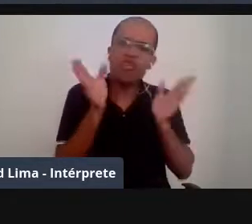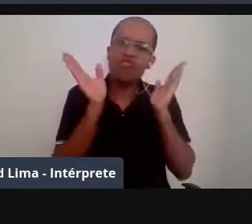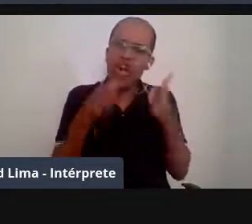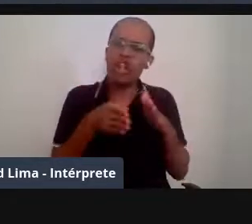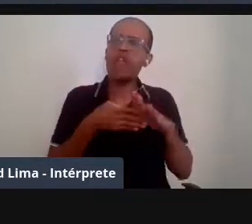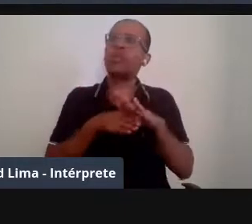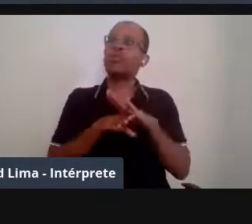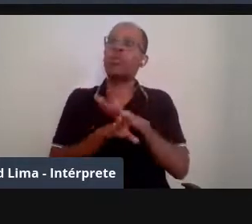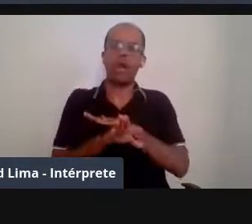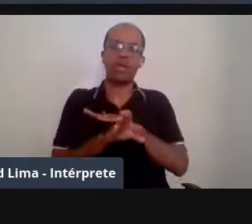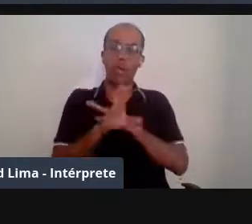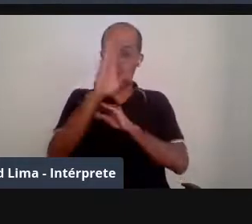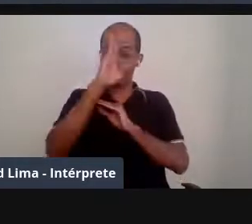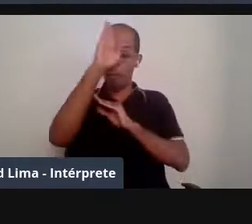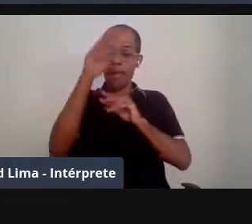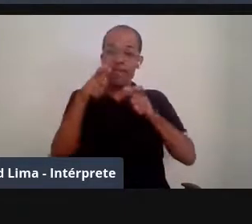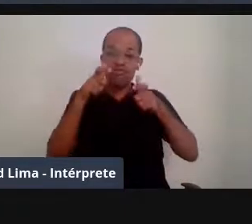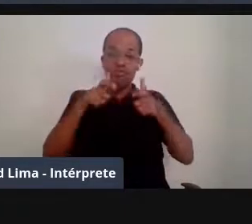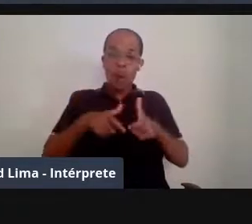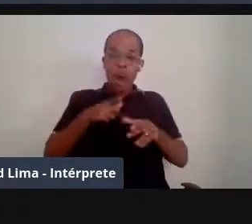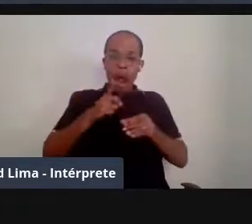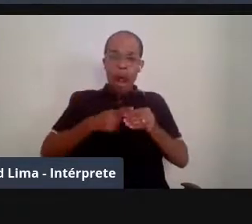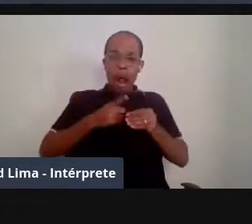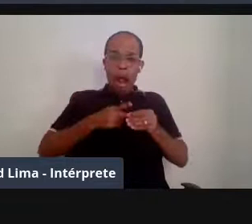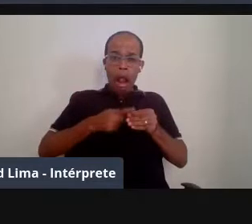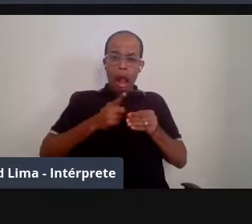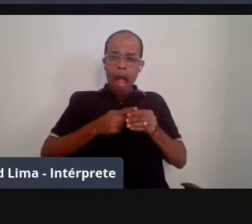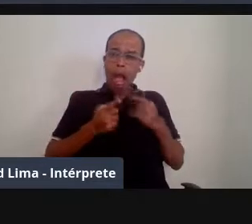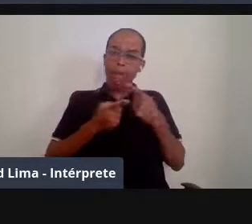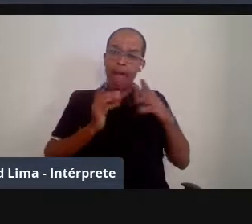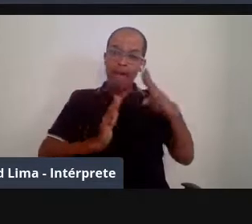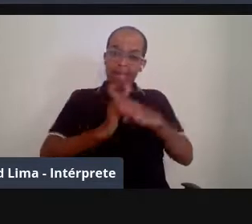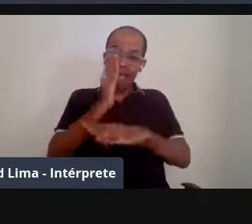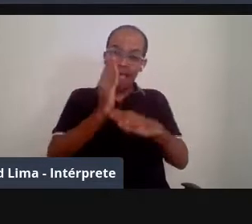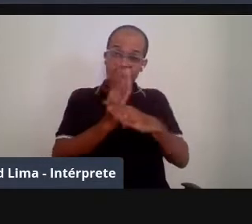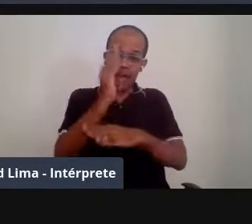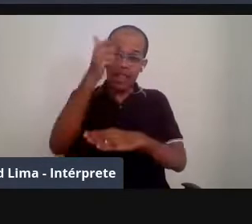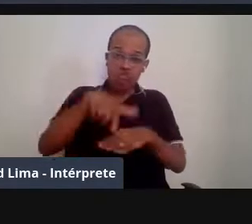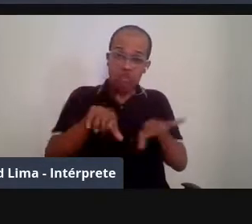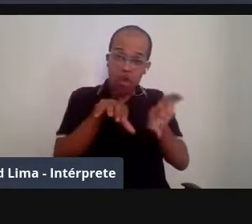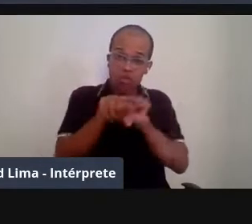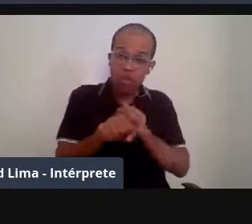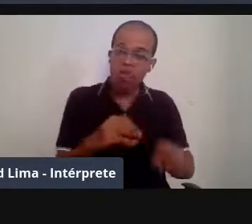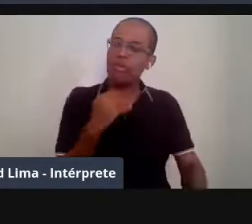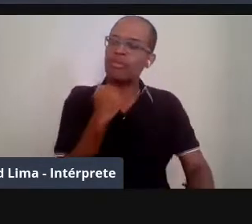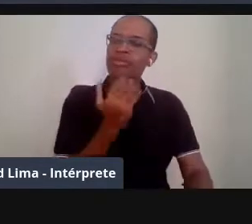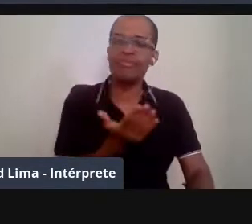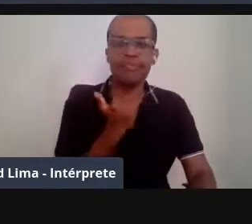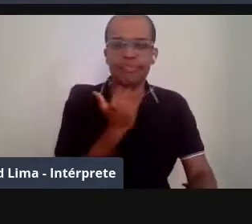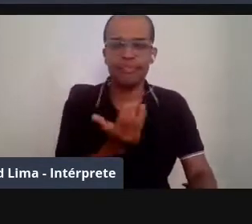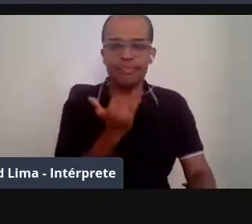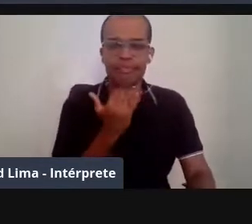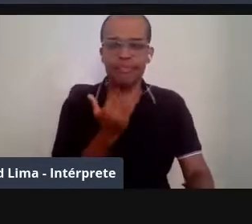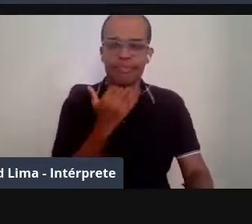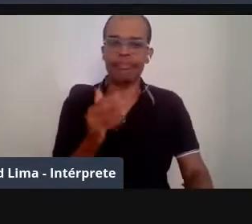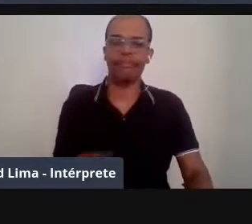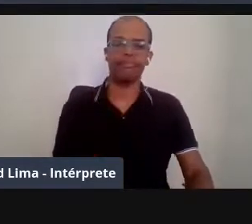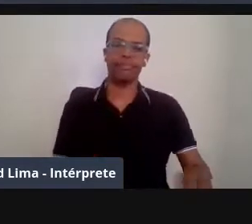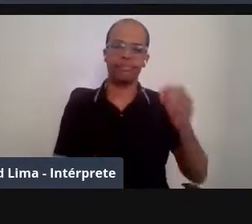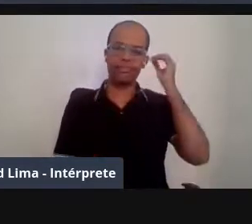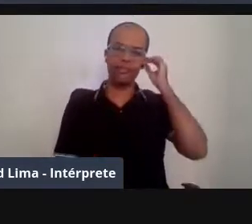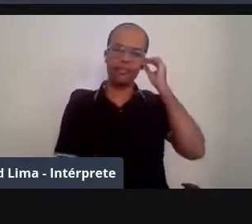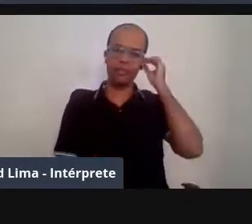remotas, né, que não conseguiram revalidar o diploma e que não conseguiram, então, trabalhar. Acho que um